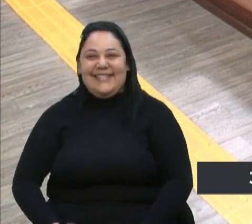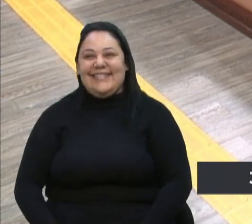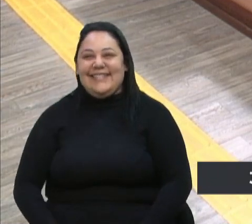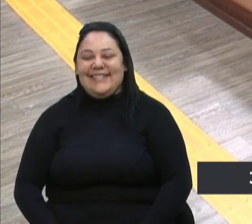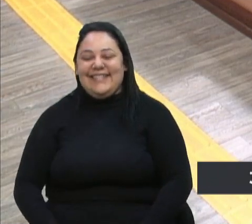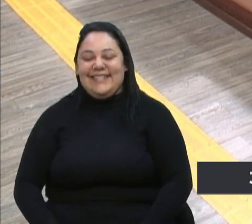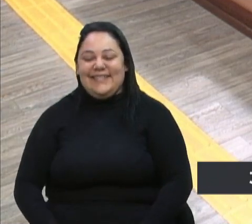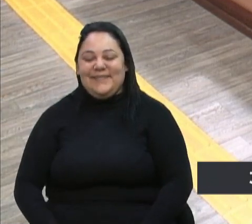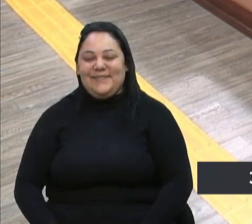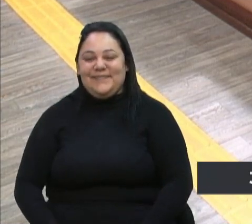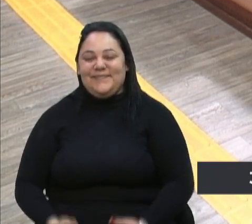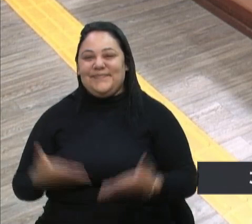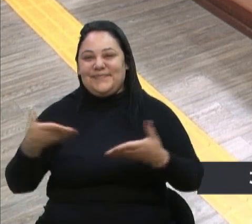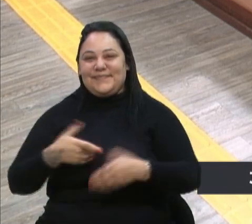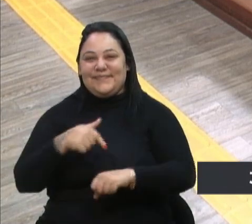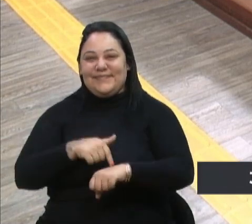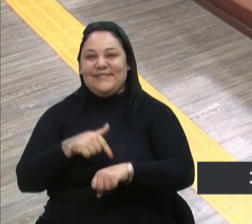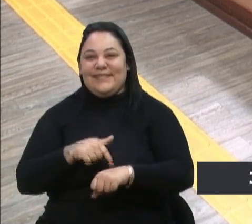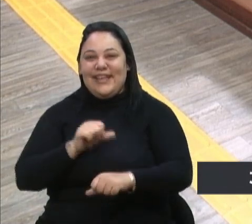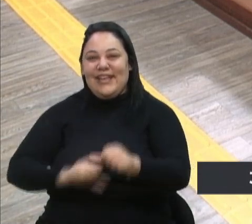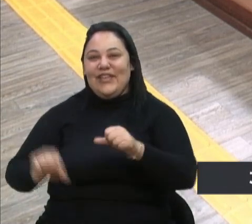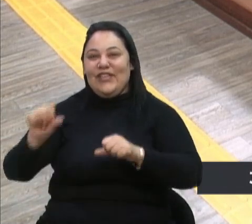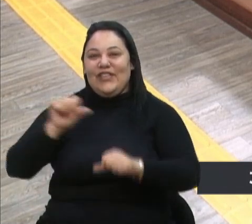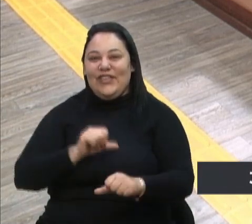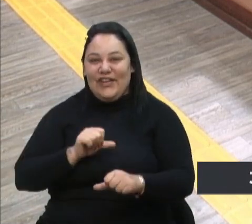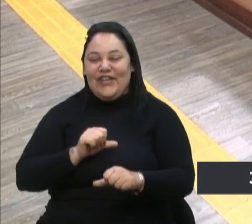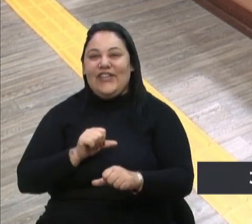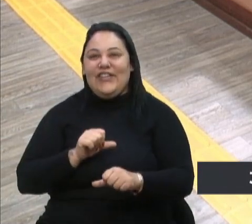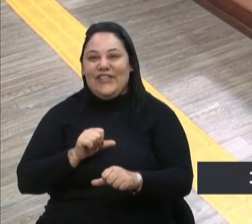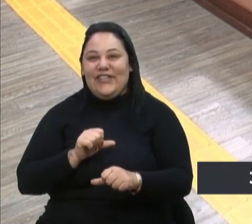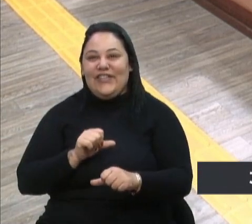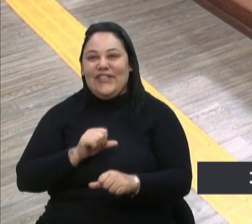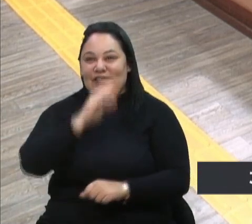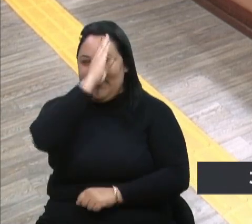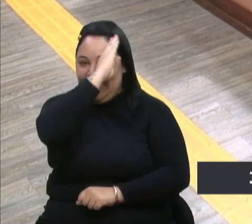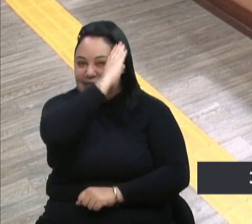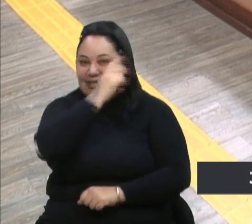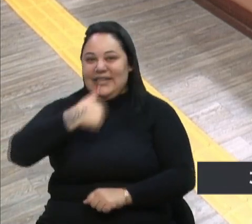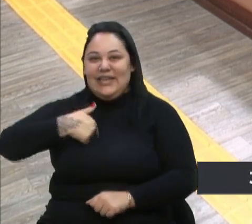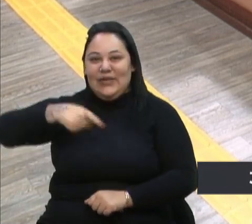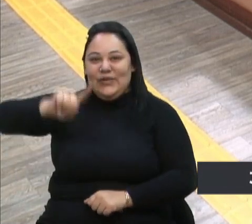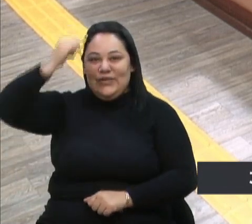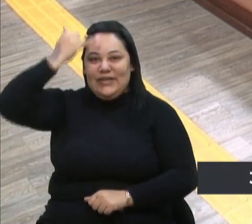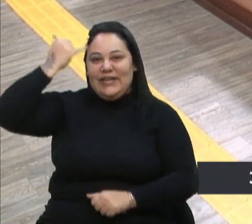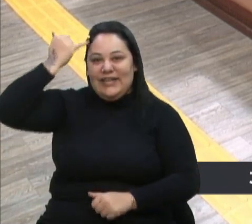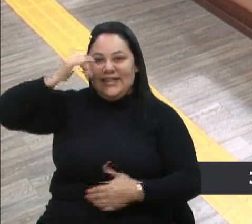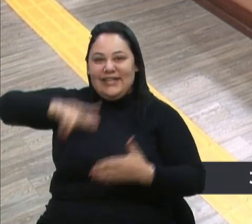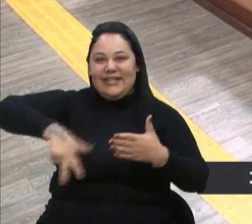Nesse momento, passo os trabalhos ao primeiro secretário, Adriano Bressan.